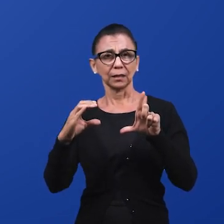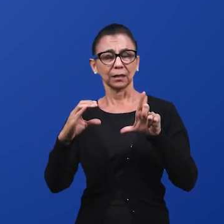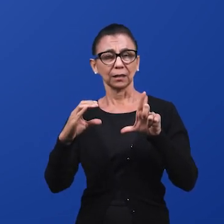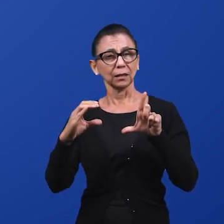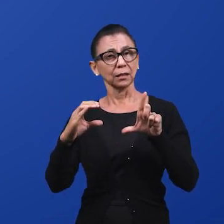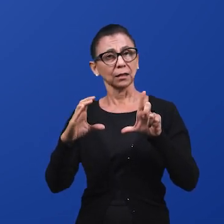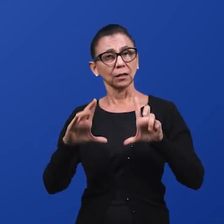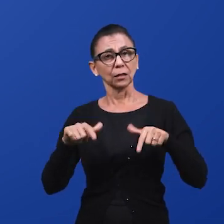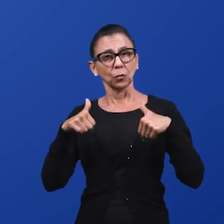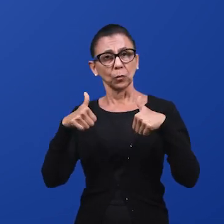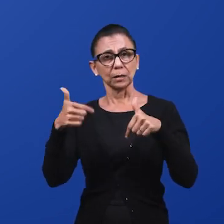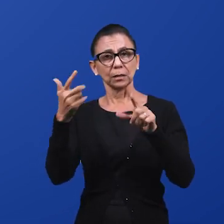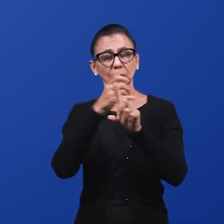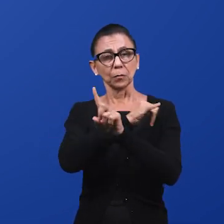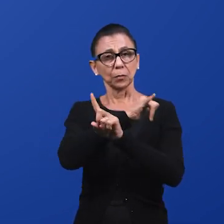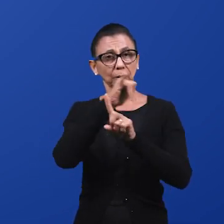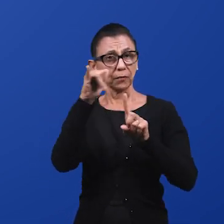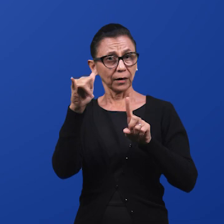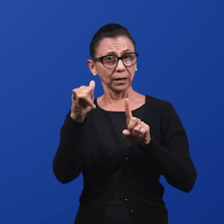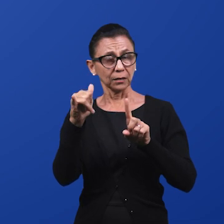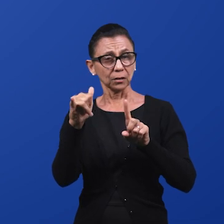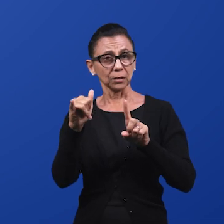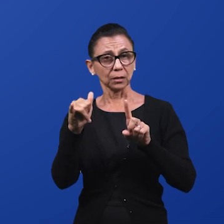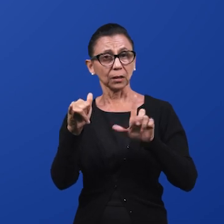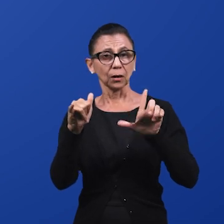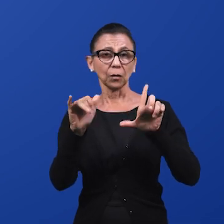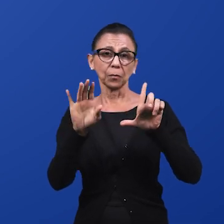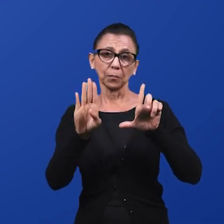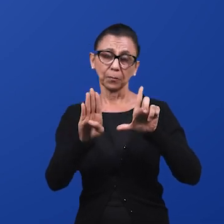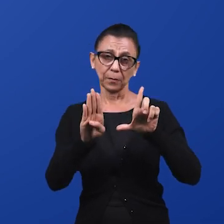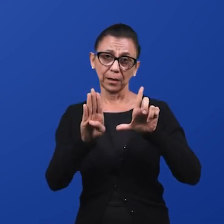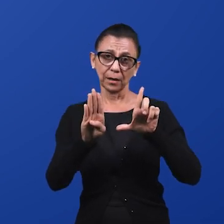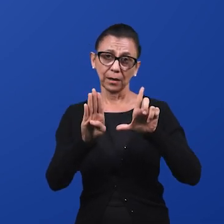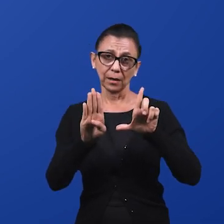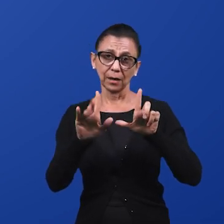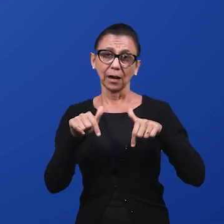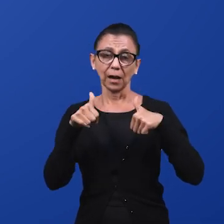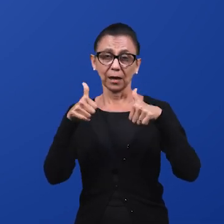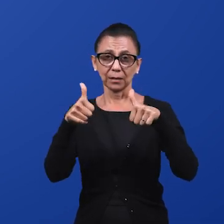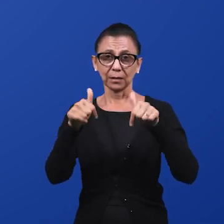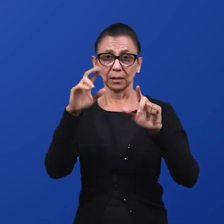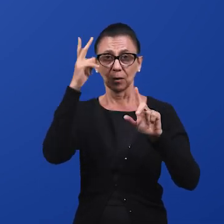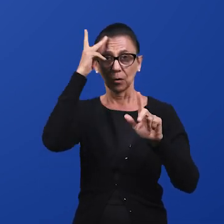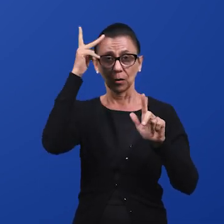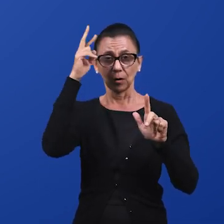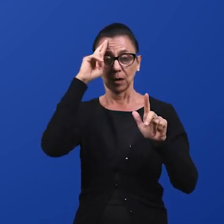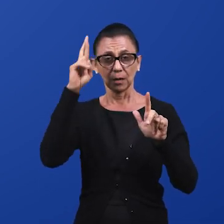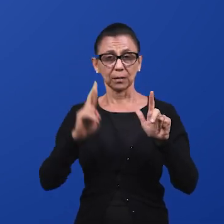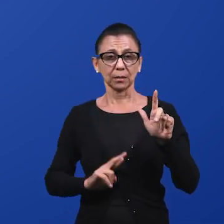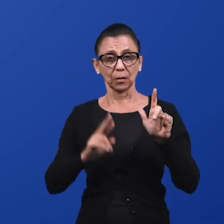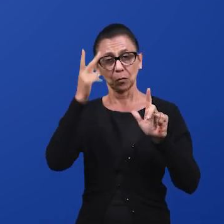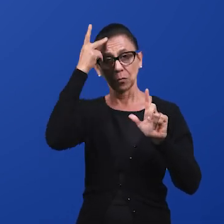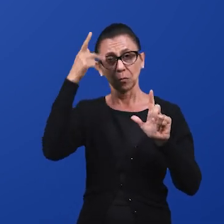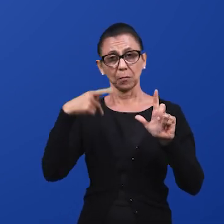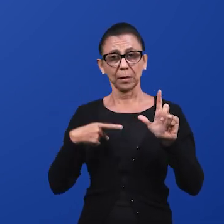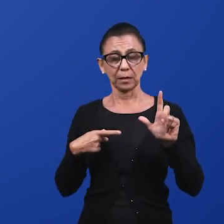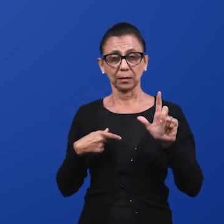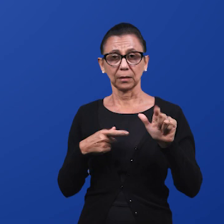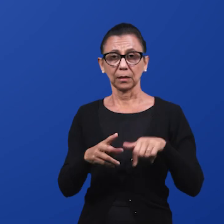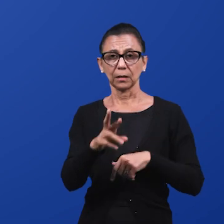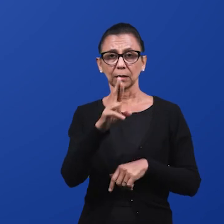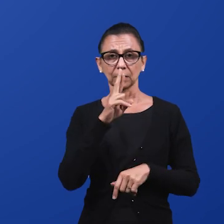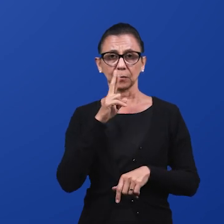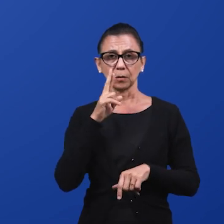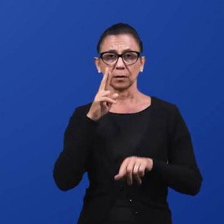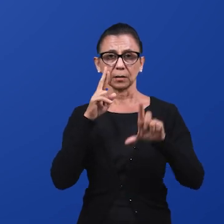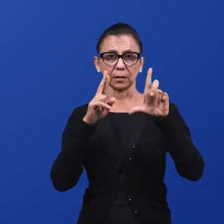uma manifestação profética. Ou letra D. Pela manifestação da carne. A resposta é a letra